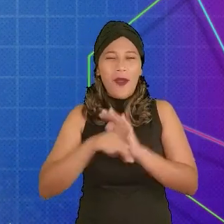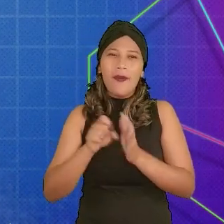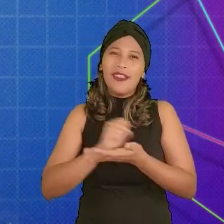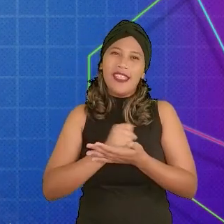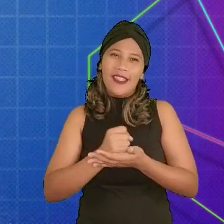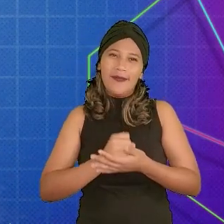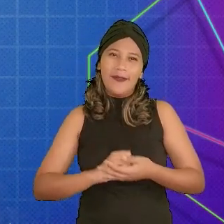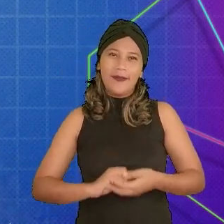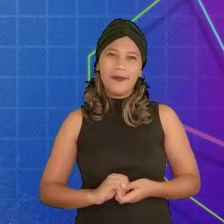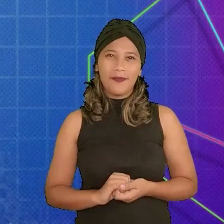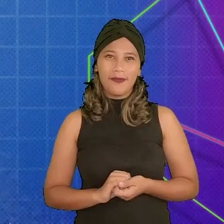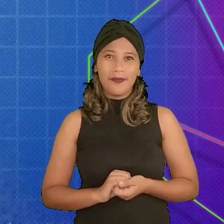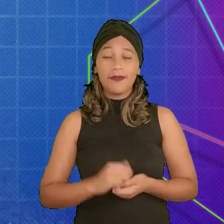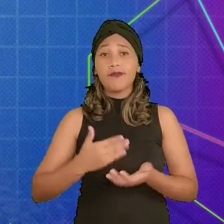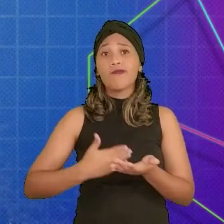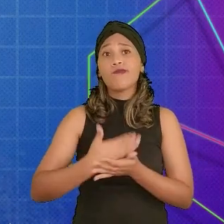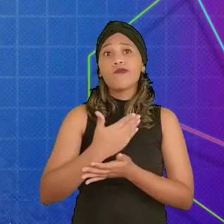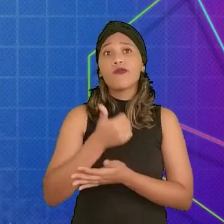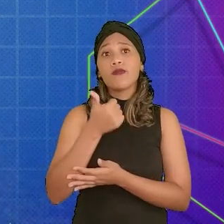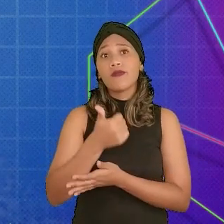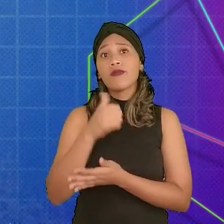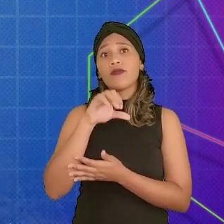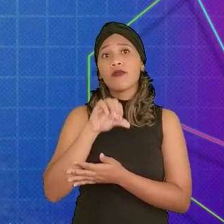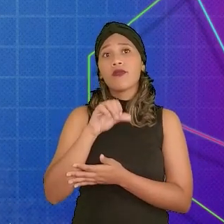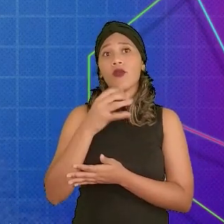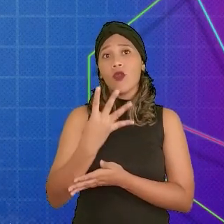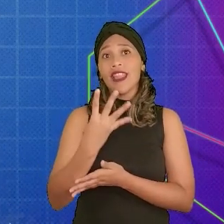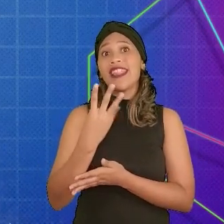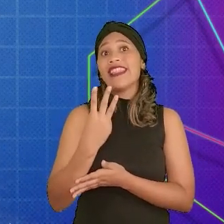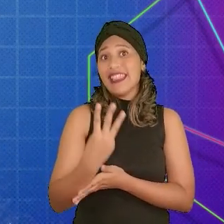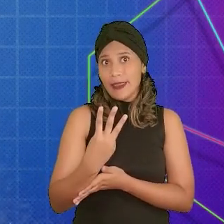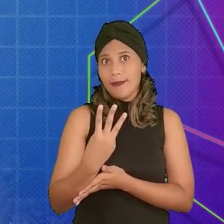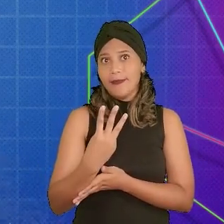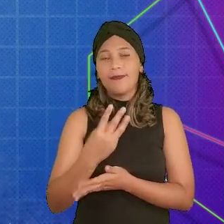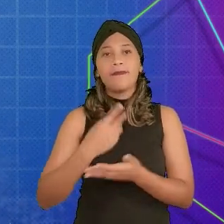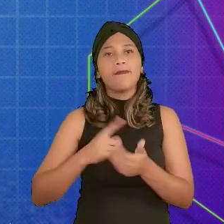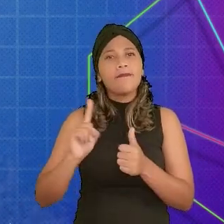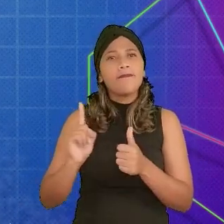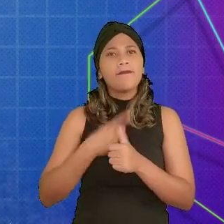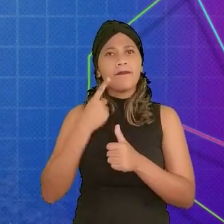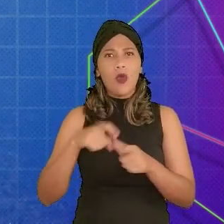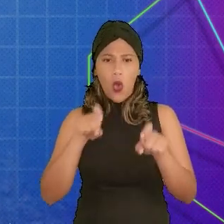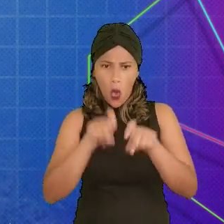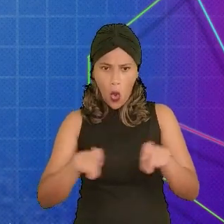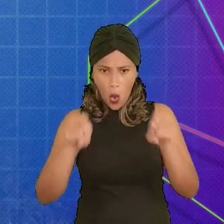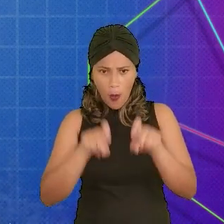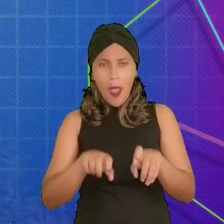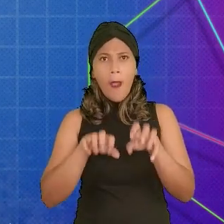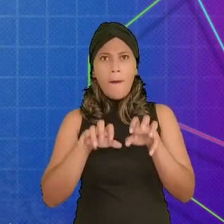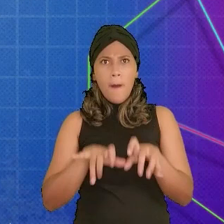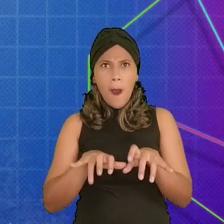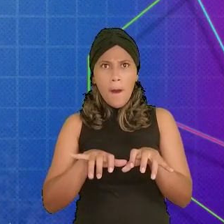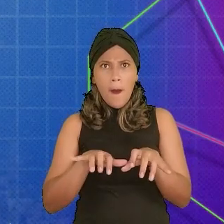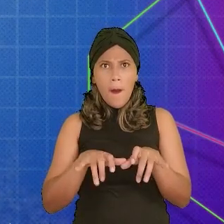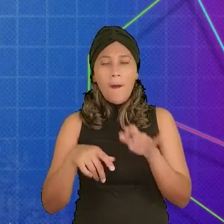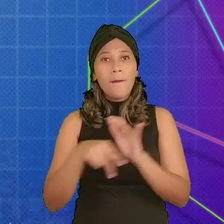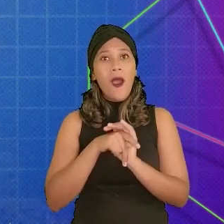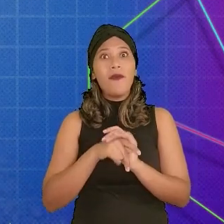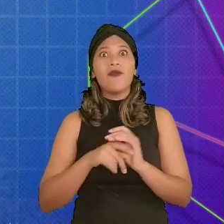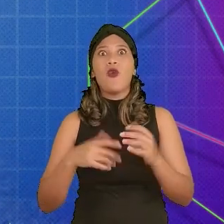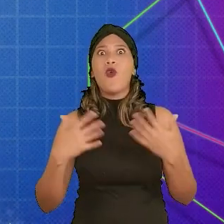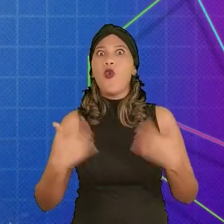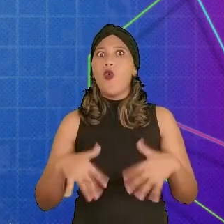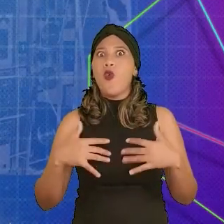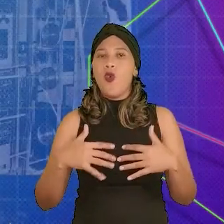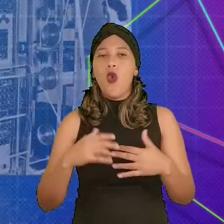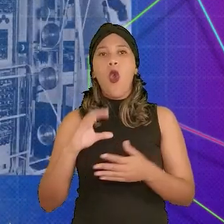dos games. Tudo começou em 1943, quando foi criado o primeiro computador eletrônico programável